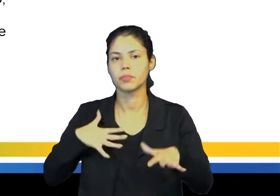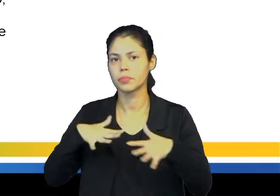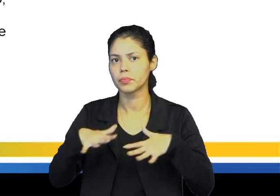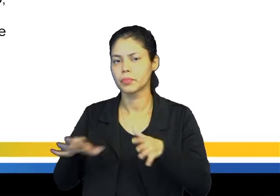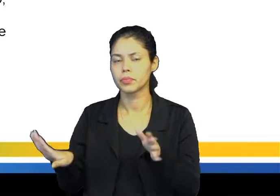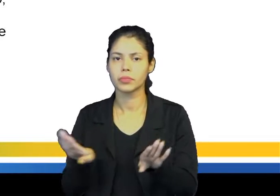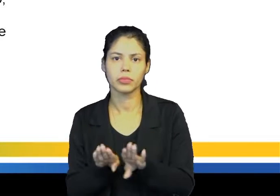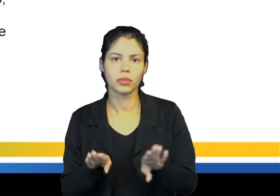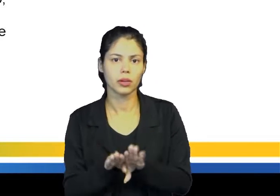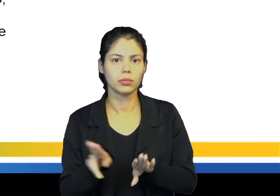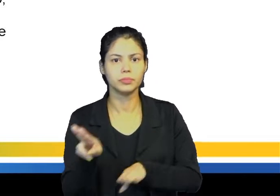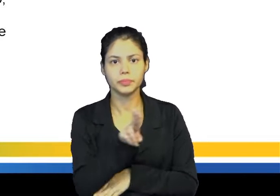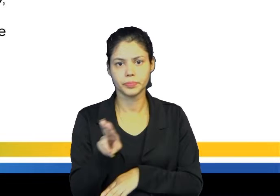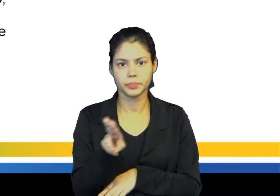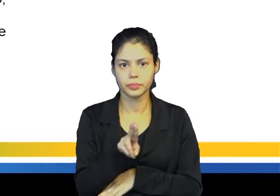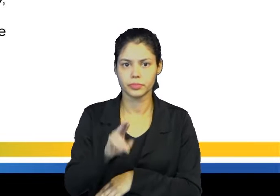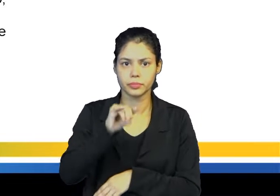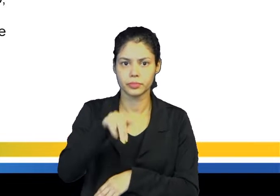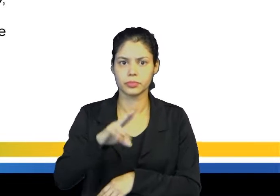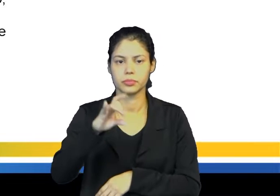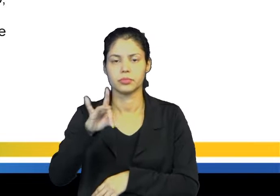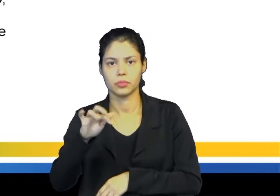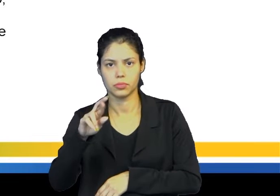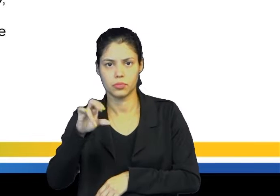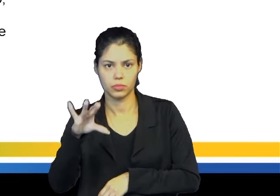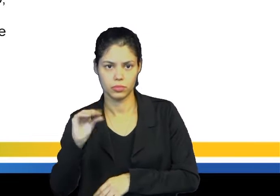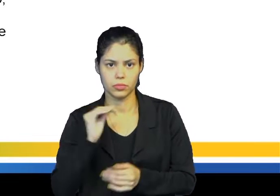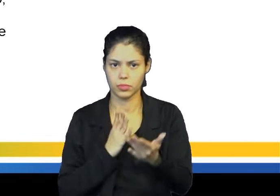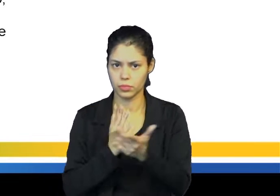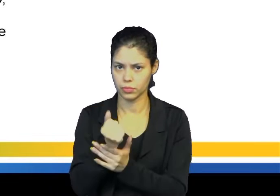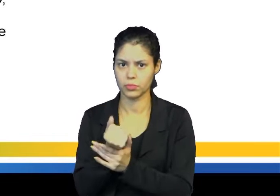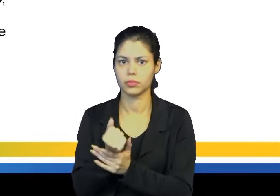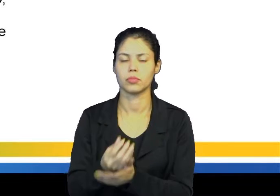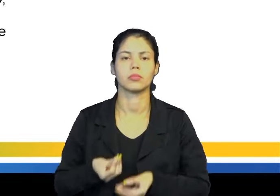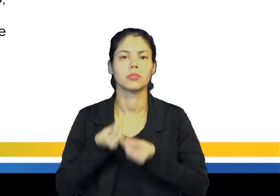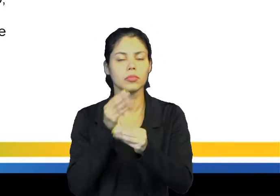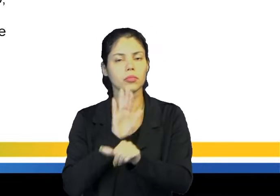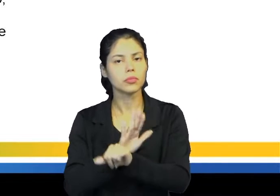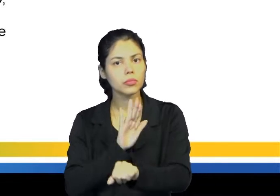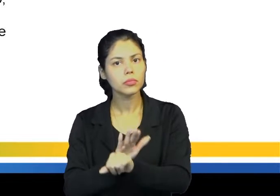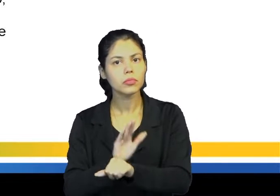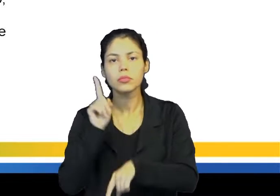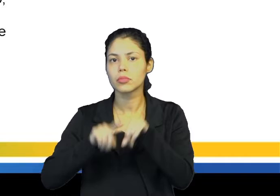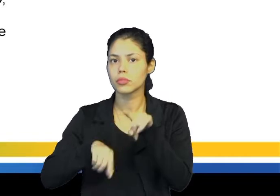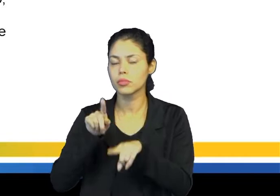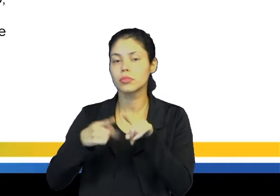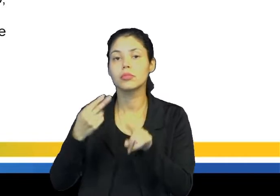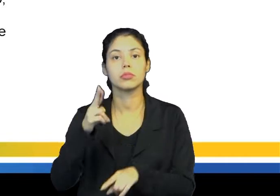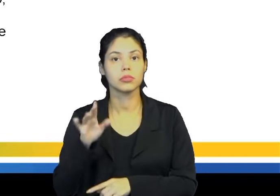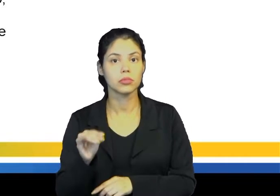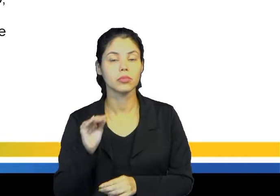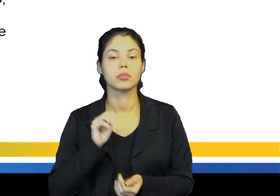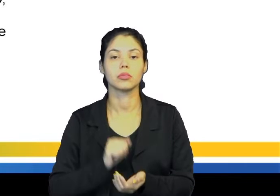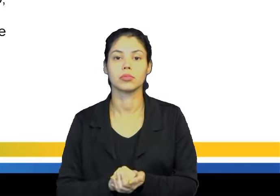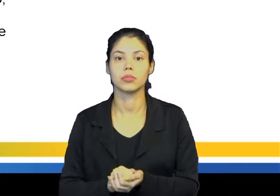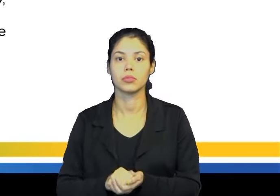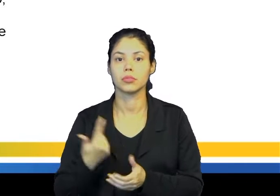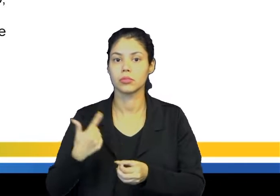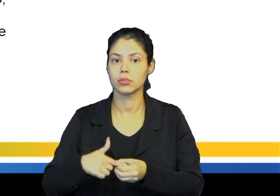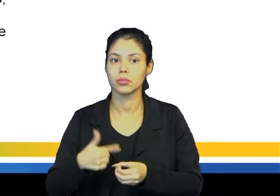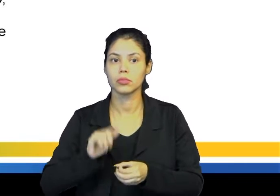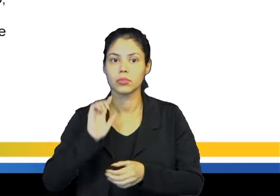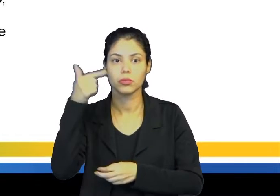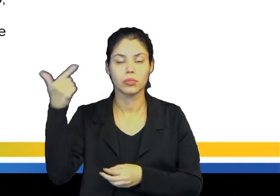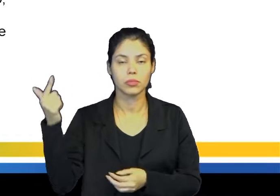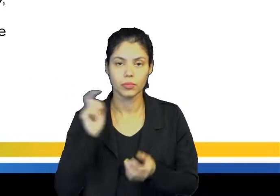movimento foi também chamado de neocolonialismo. A busca de fornecedores, matérias-primas, minérios, petróleos,